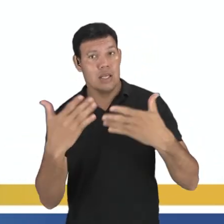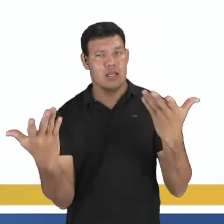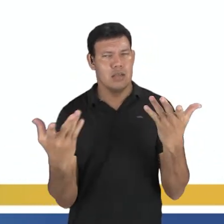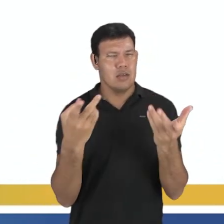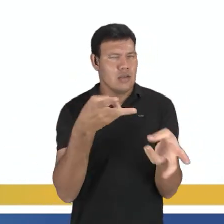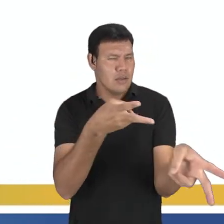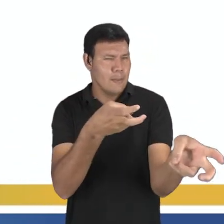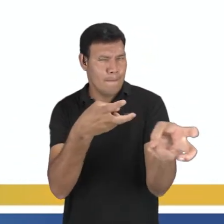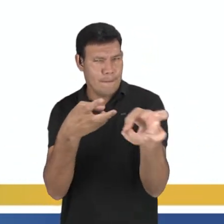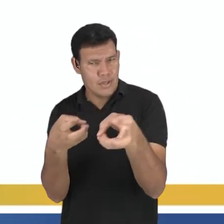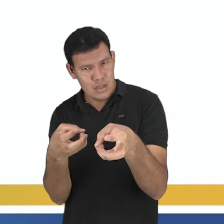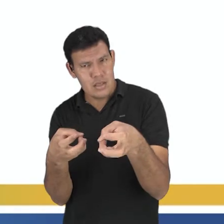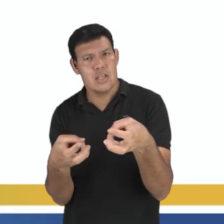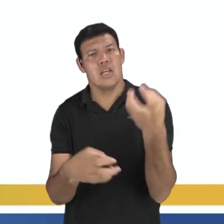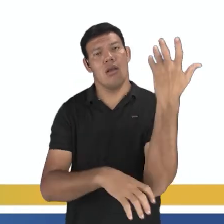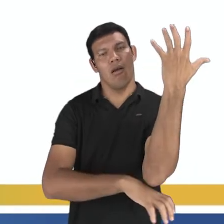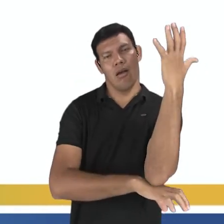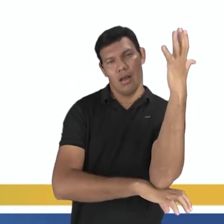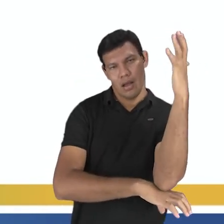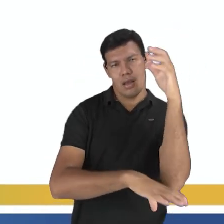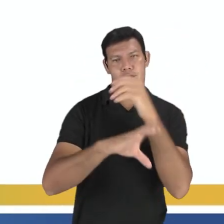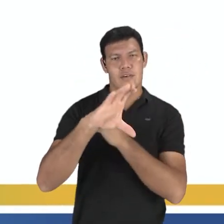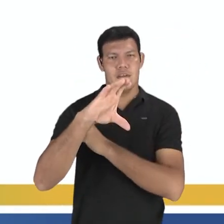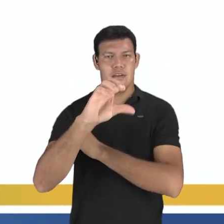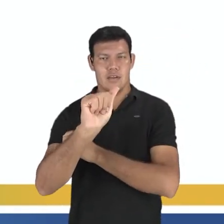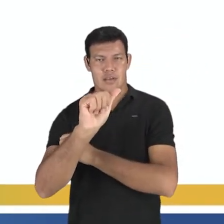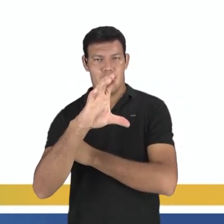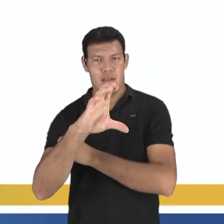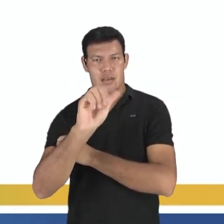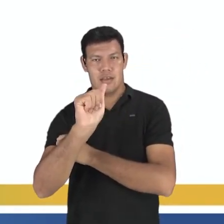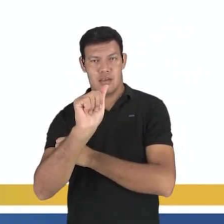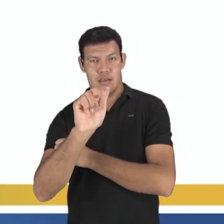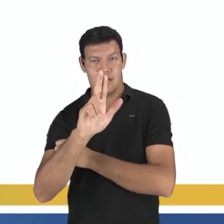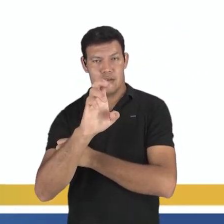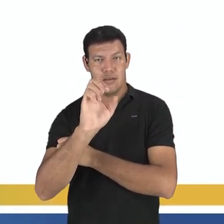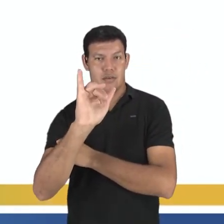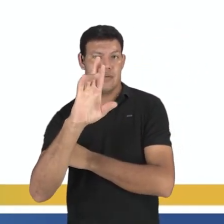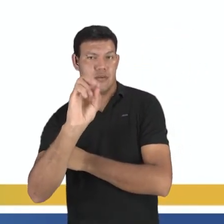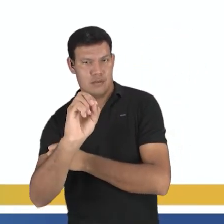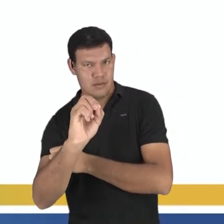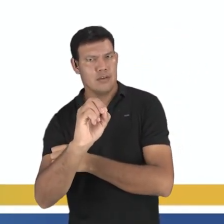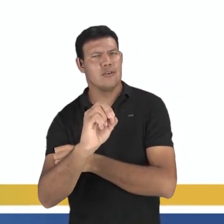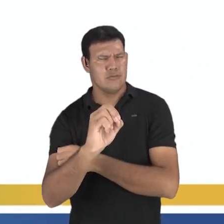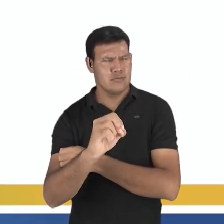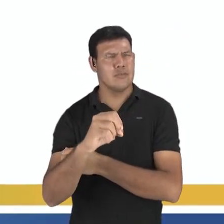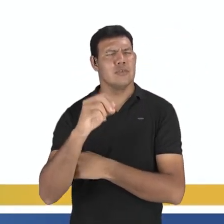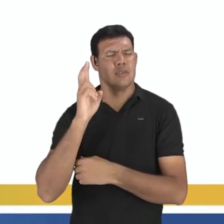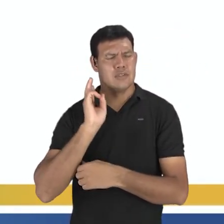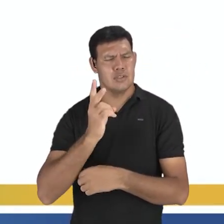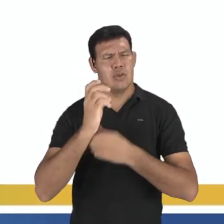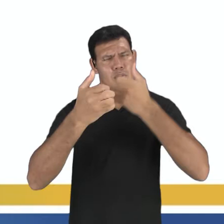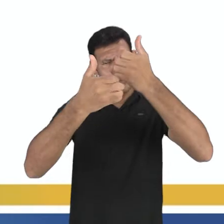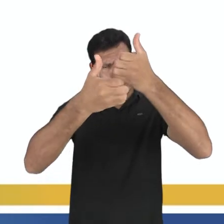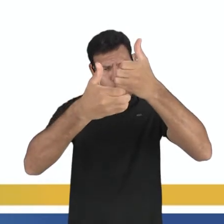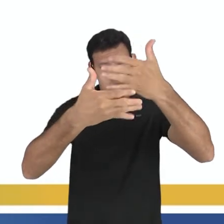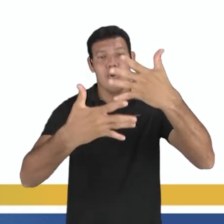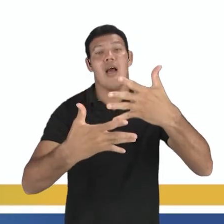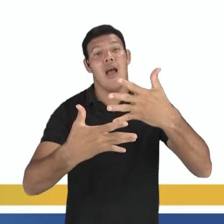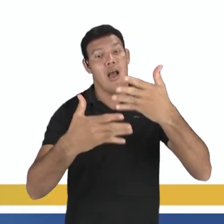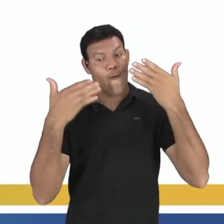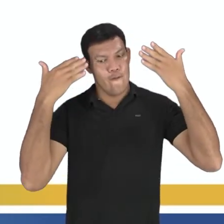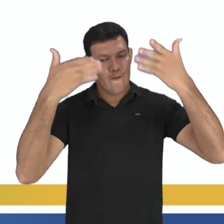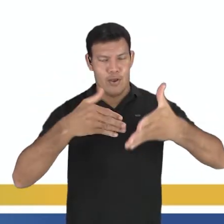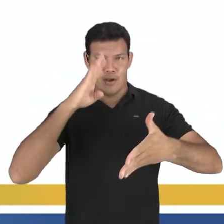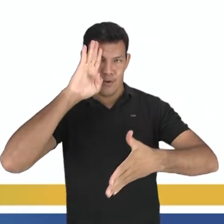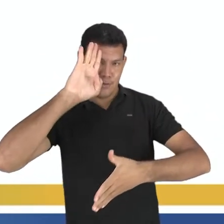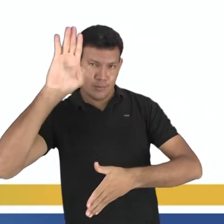que cacau, cacaueiro, veja que aí nós temos essa informação que permanece em todo o texto. Então eu já sei qual é a